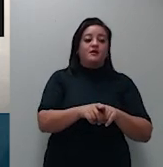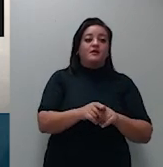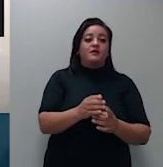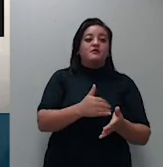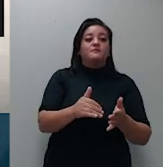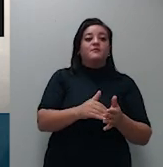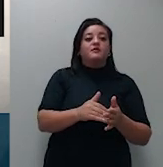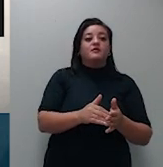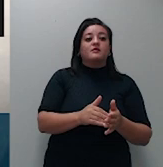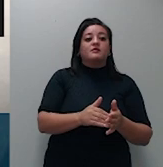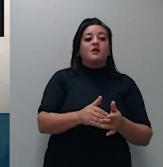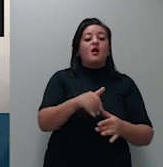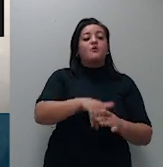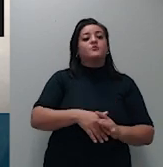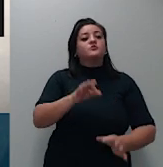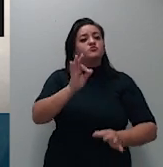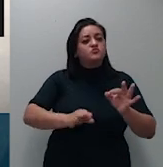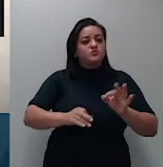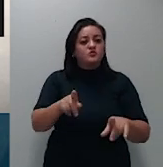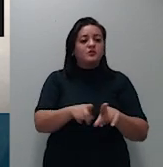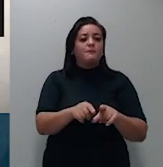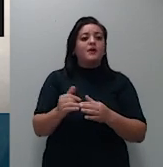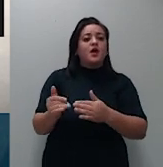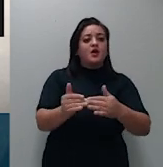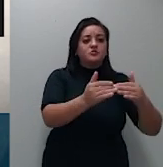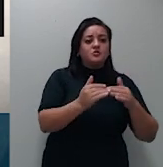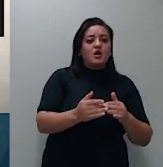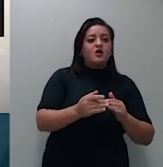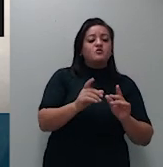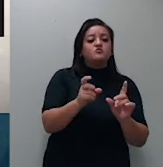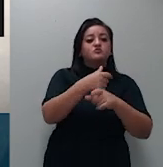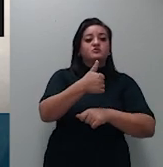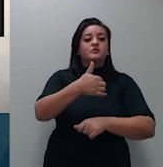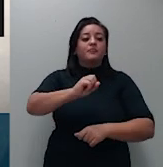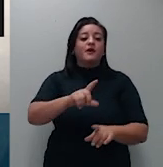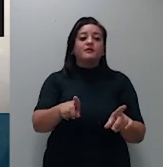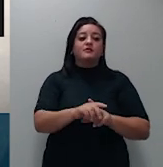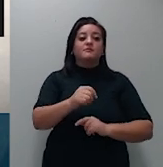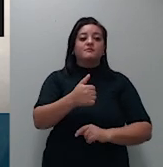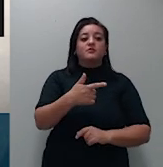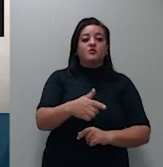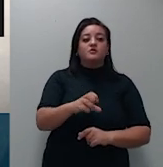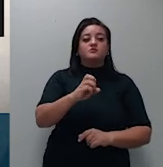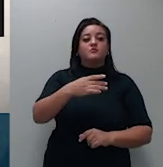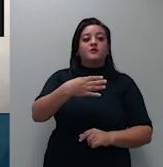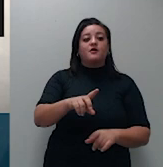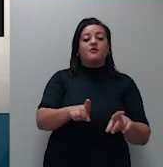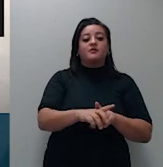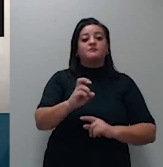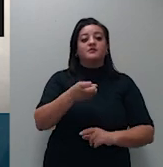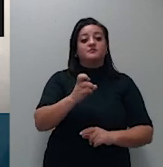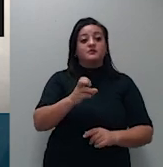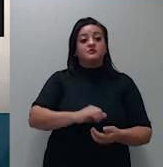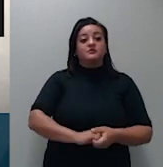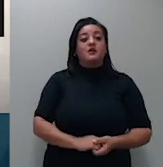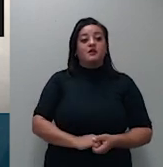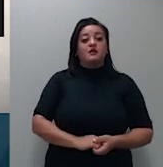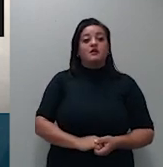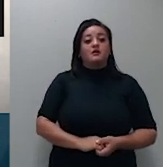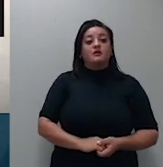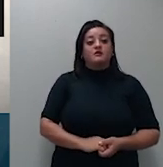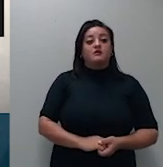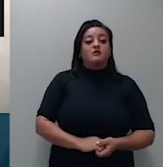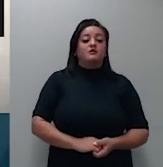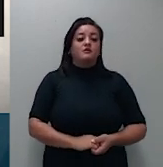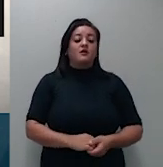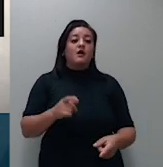justo nos termos dos incisos 12 1455 a